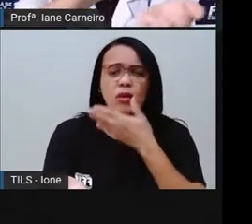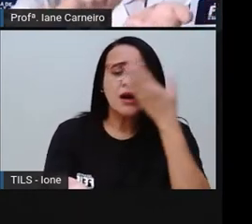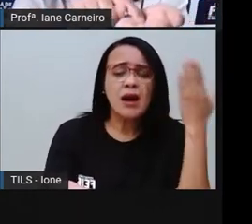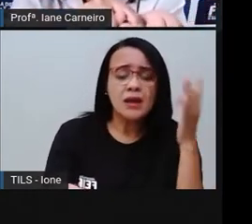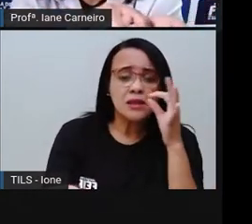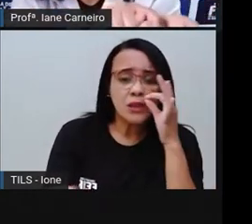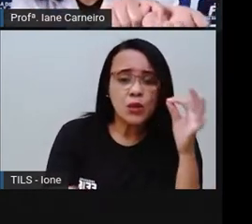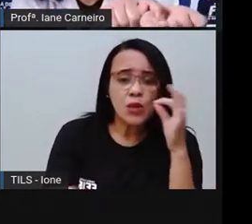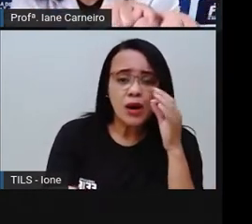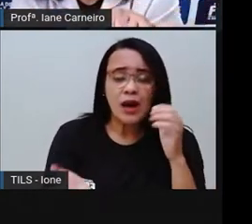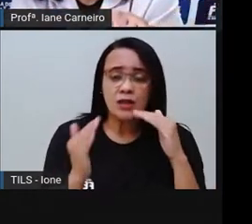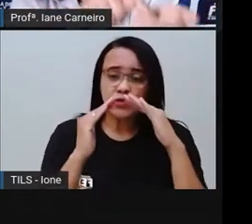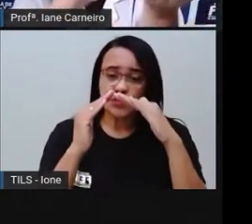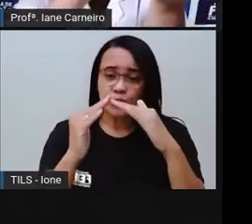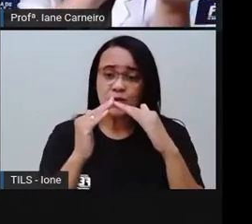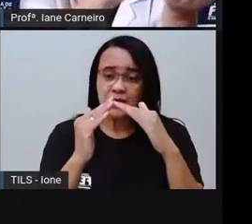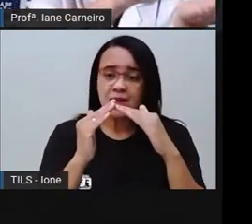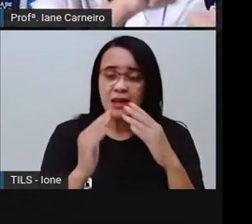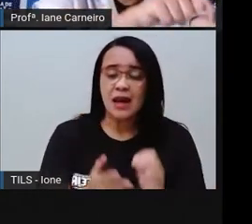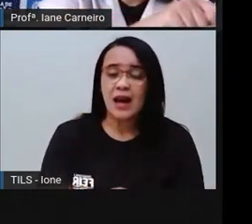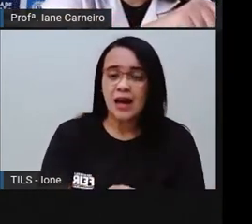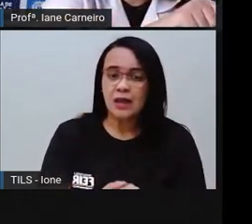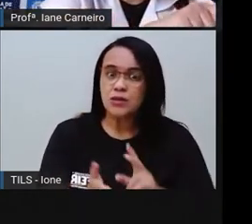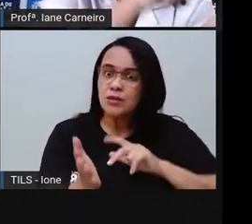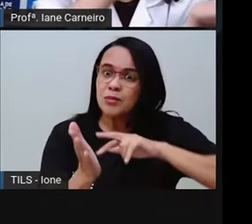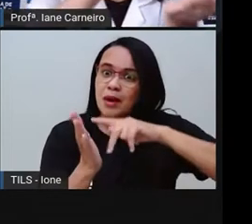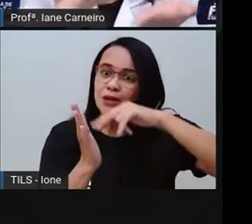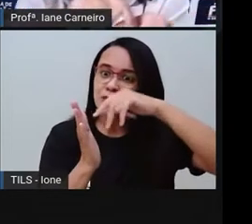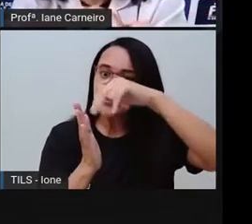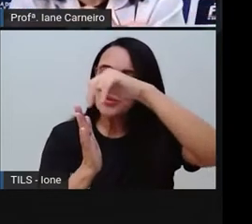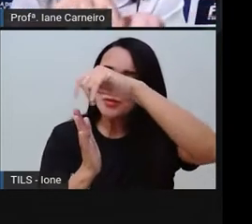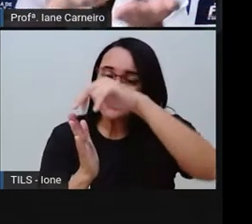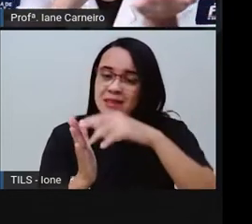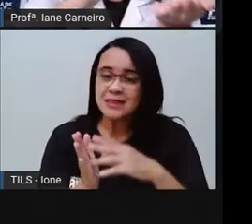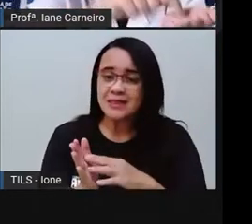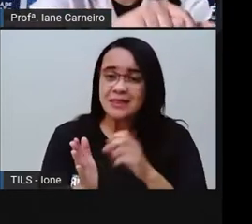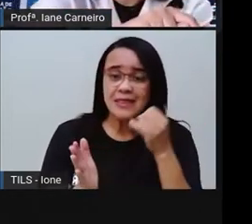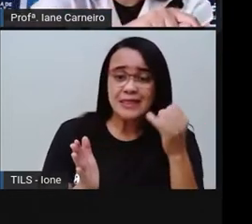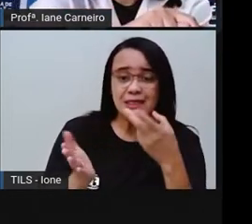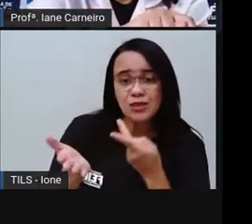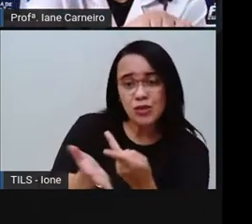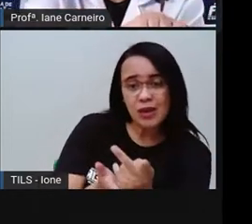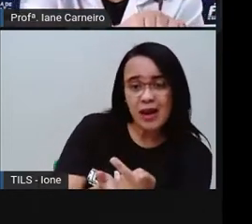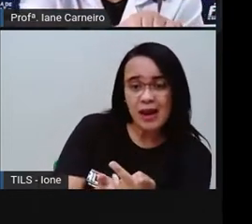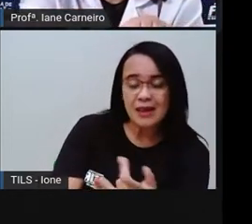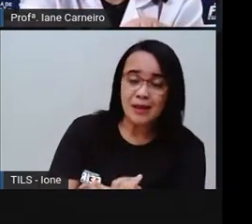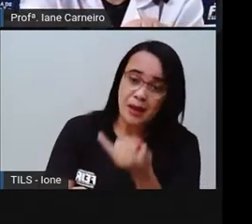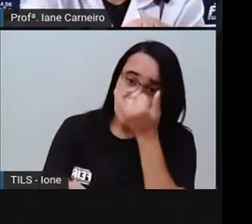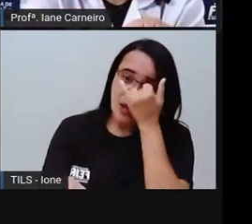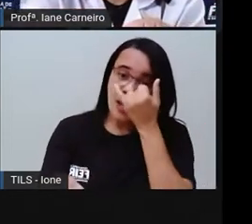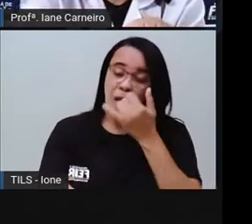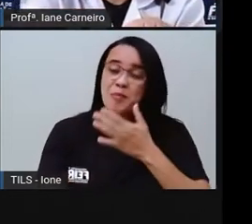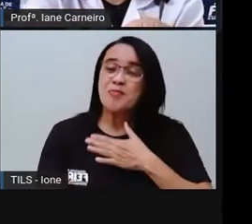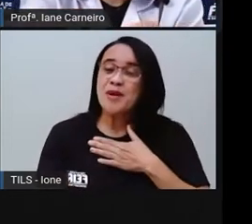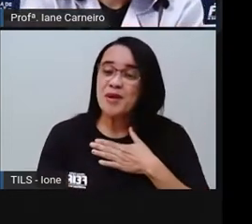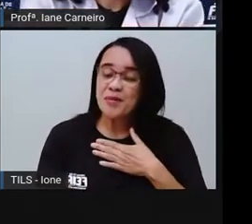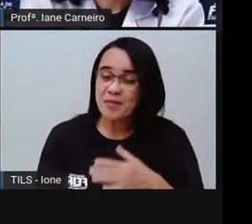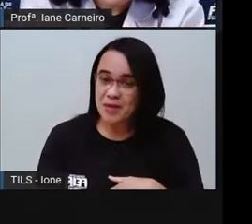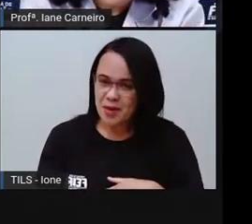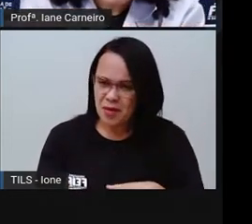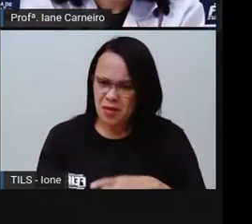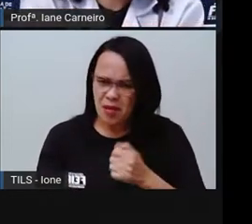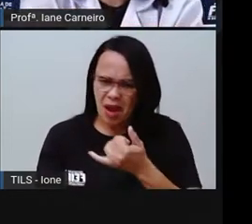como faço para comprar subir a escada e se eu cair o azar é meu e aí quando pergunta o